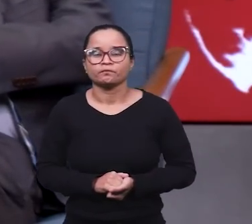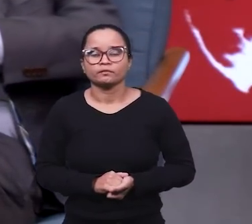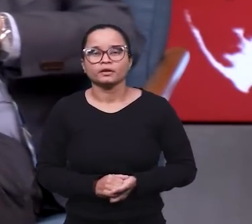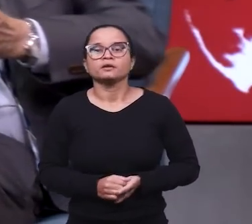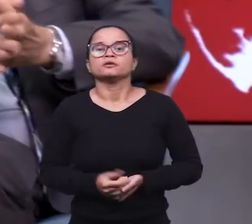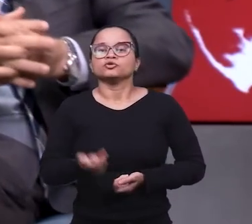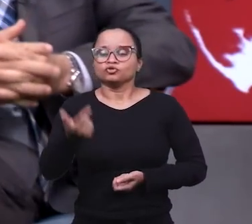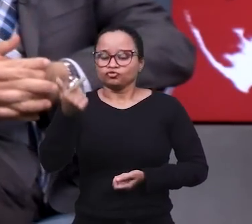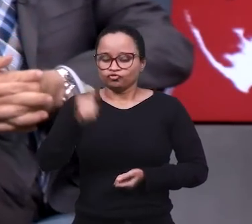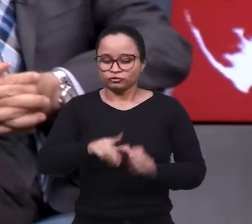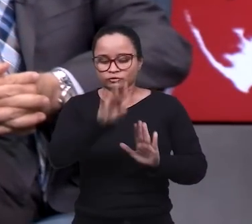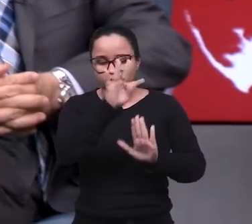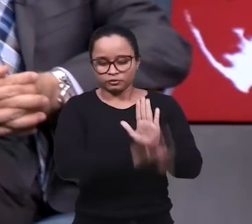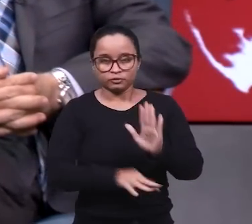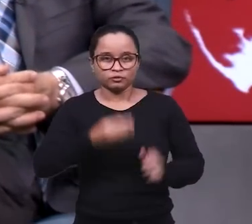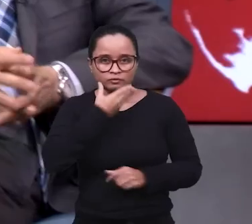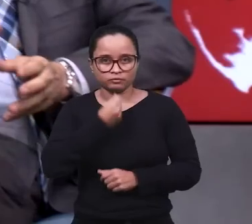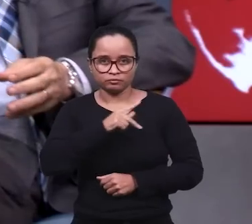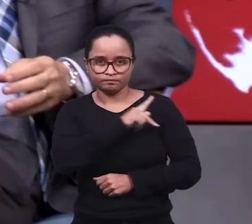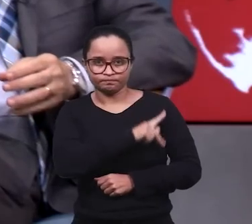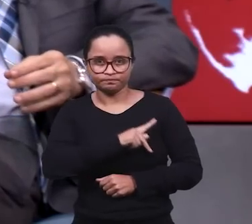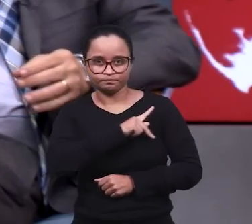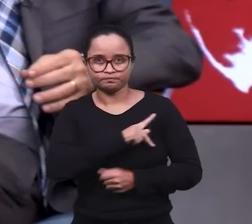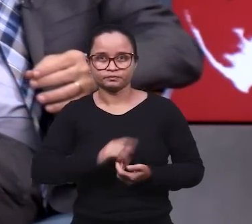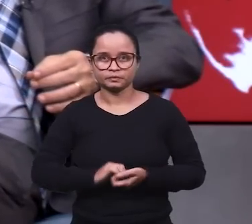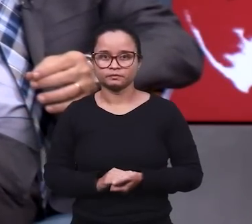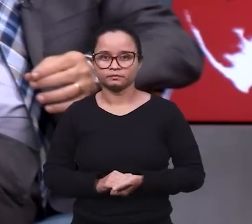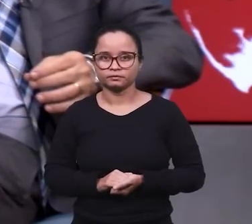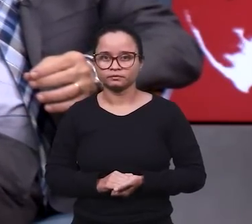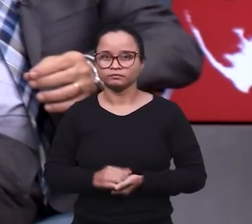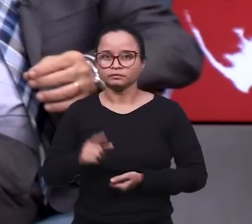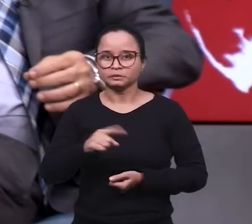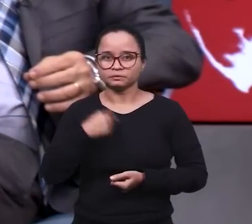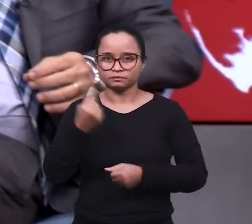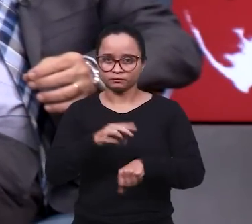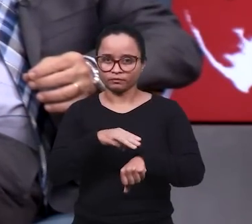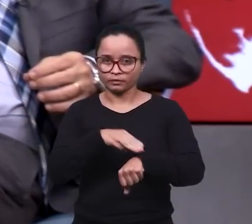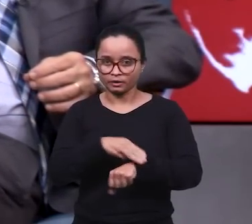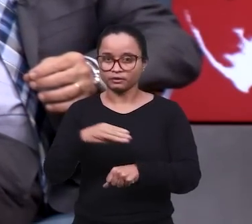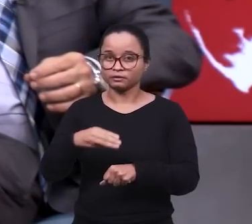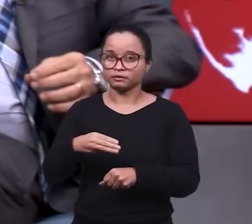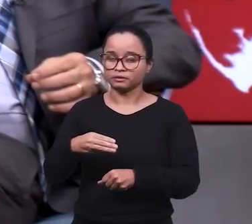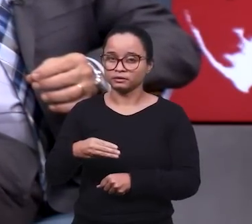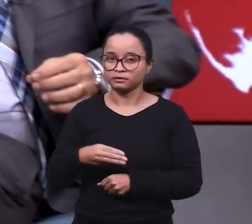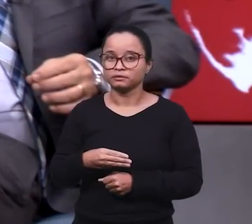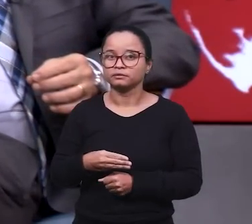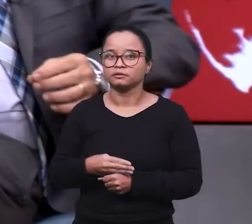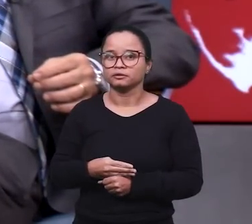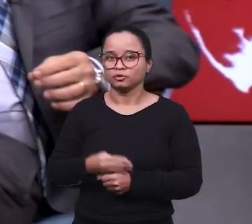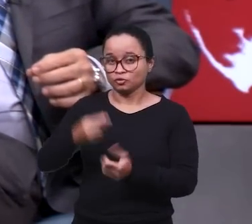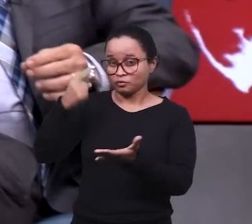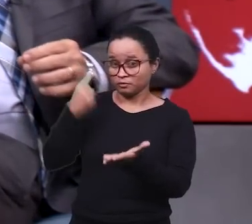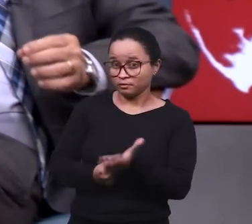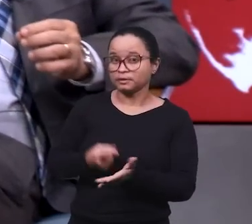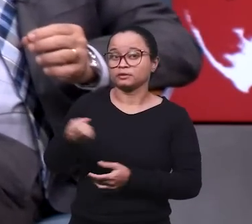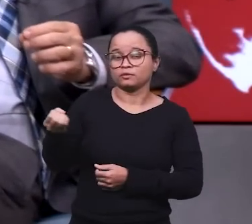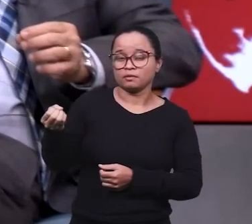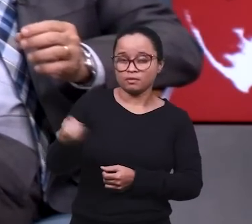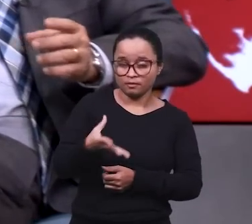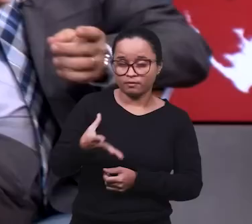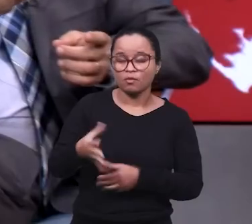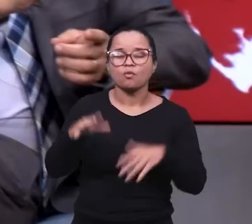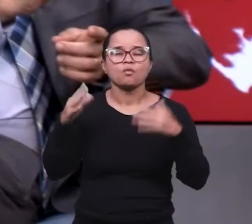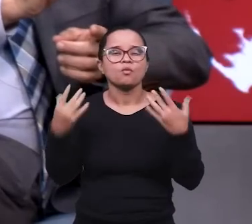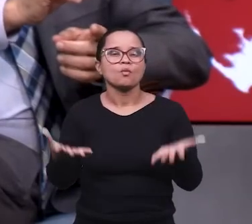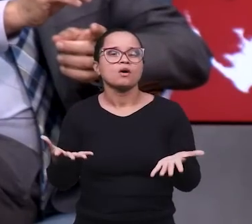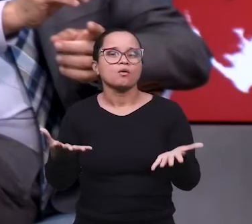para novamente voltar ao texto de Paulo. E nos fez ministros do novo pacto. Qual é o novo